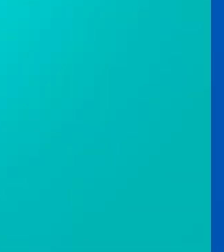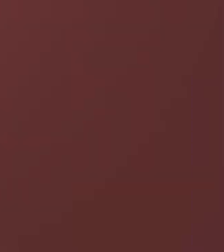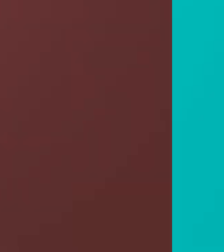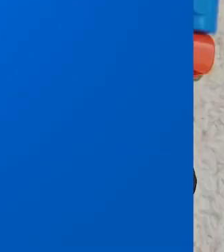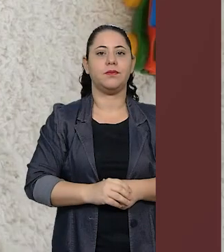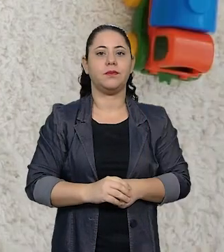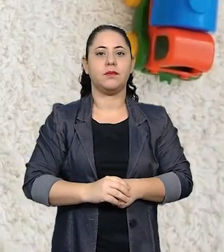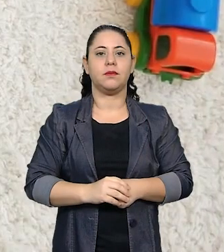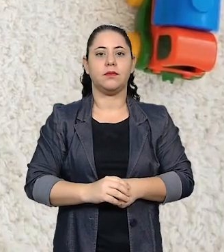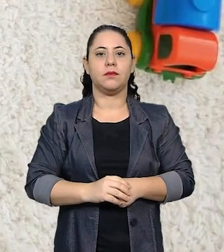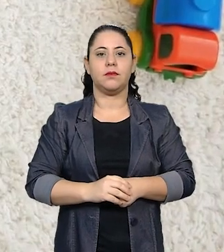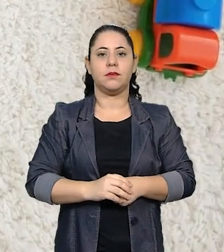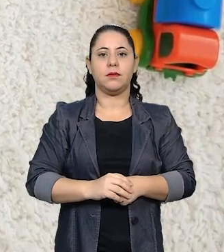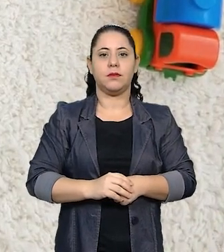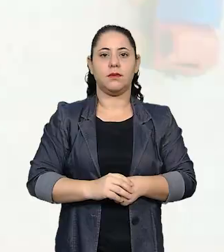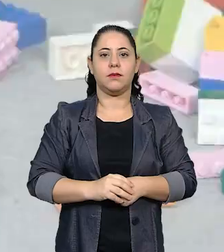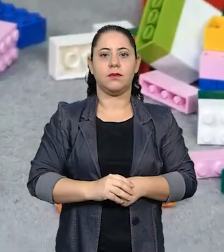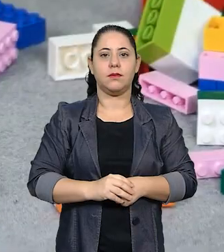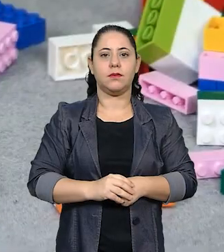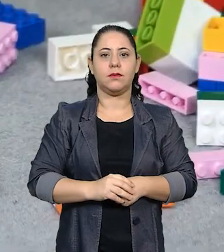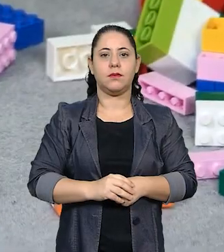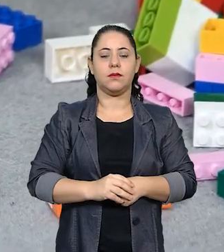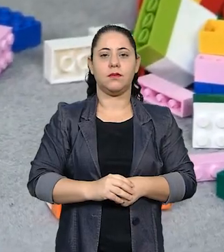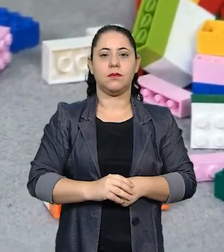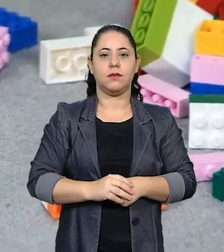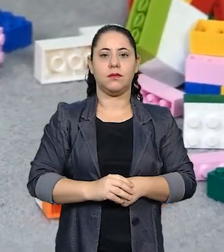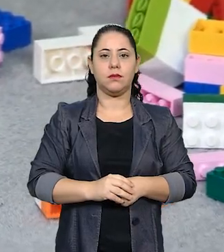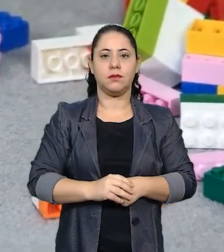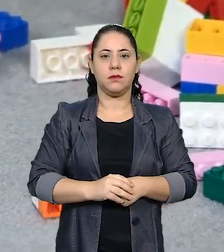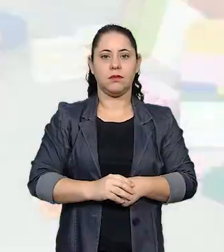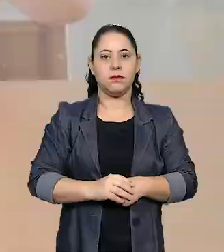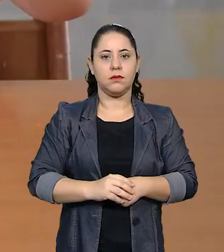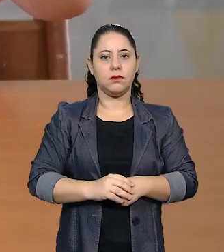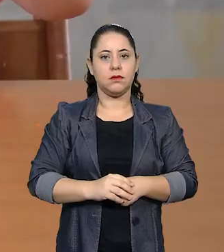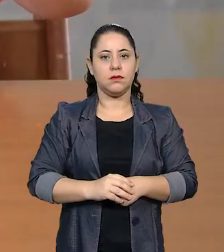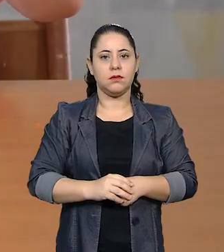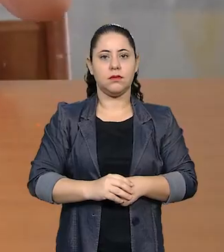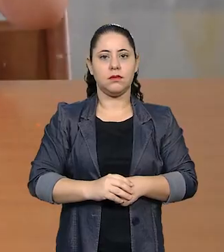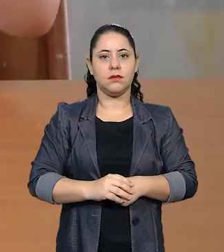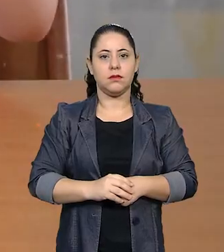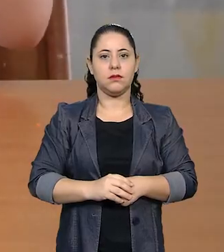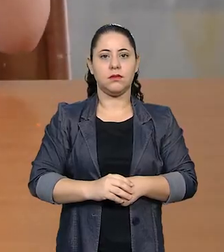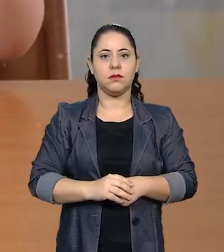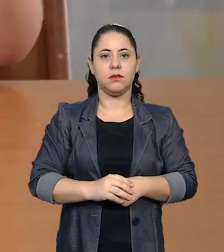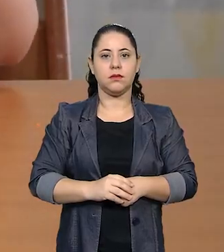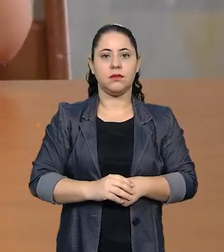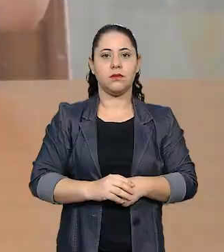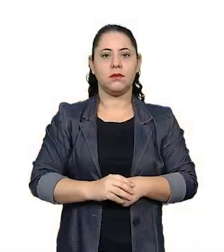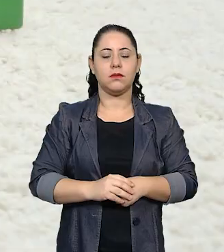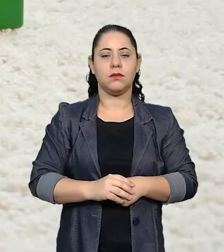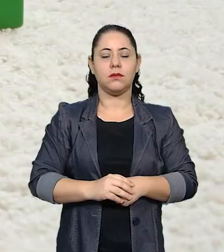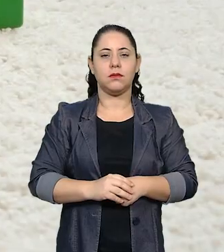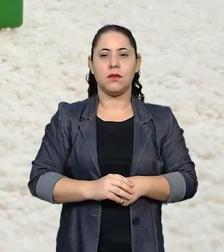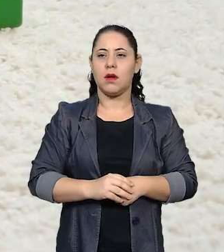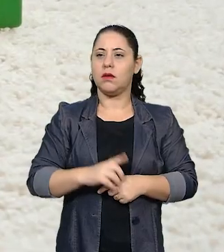mais de 30 mulheres acima dos 16 anos. Confira como solicitar.